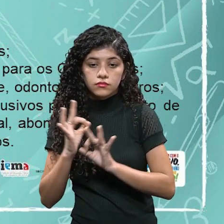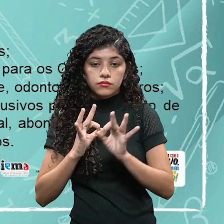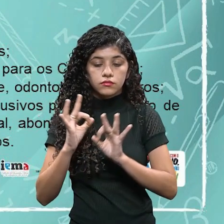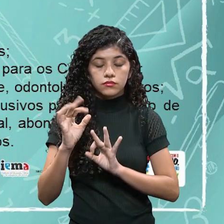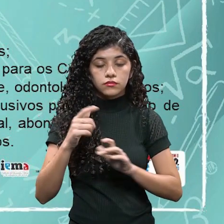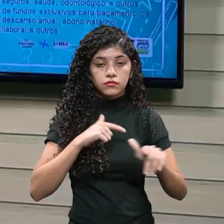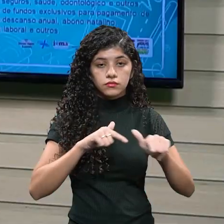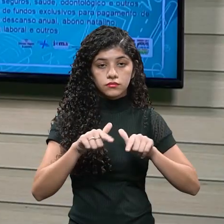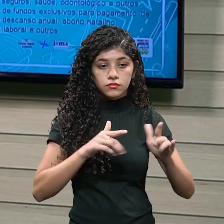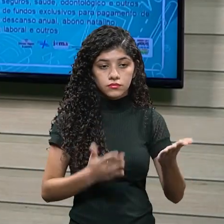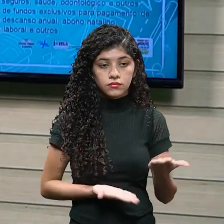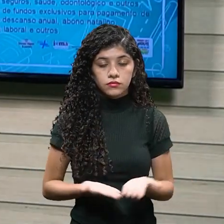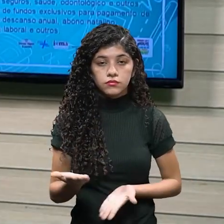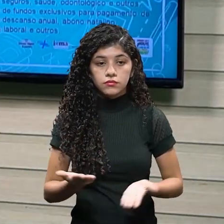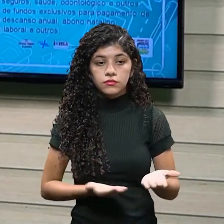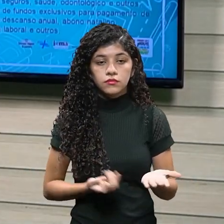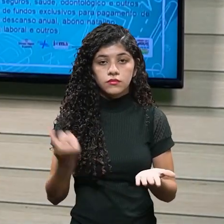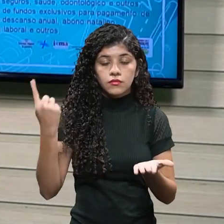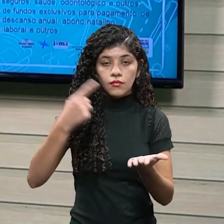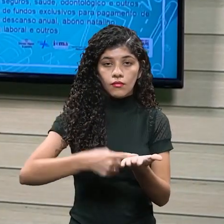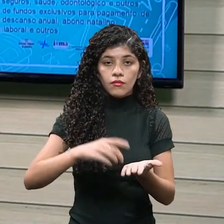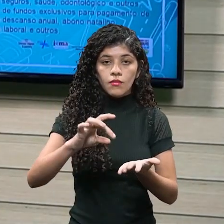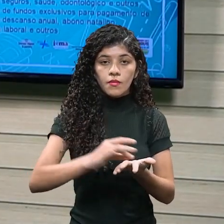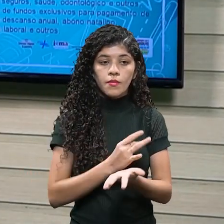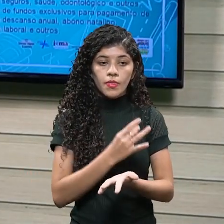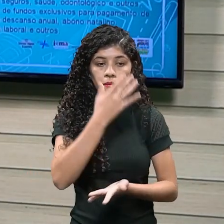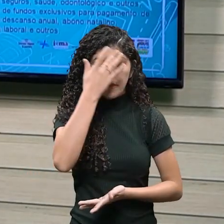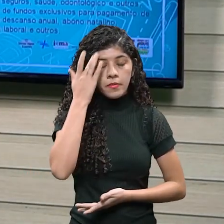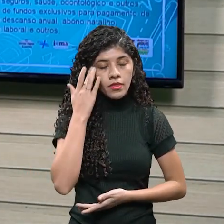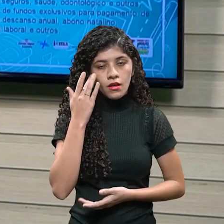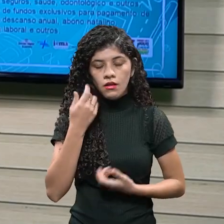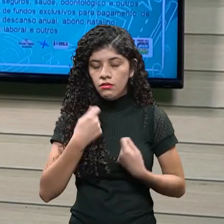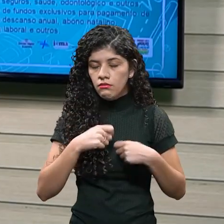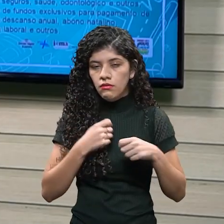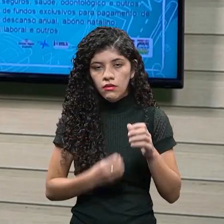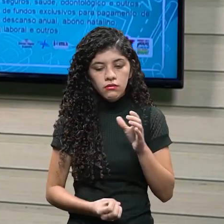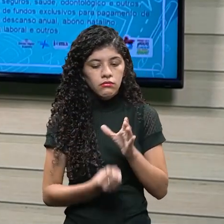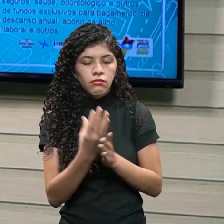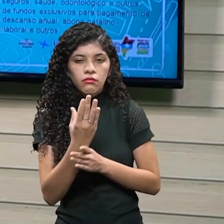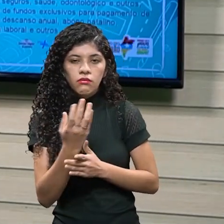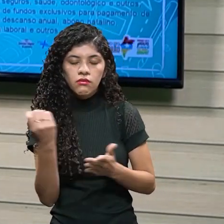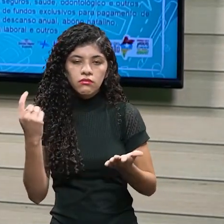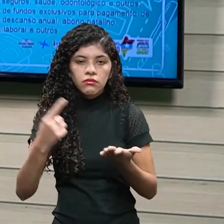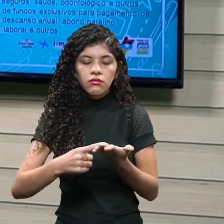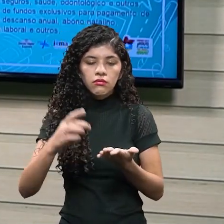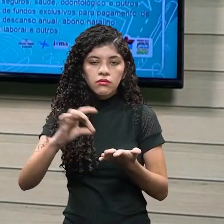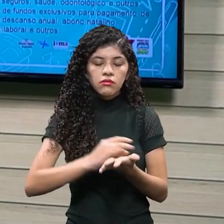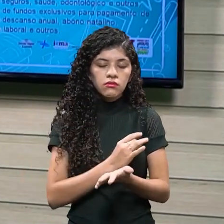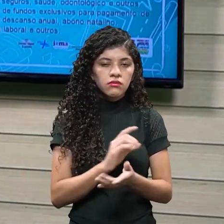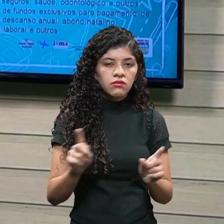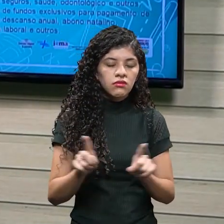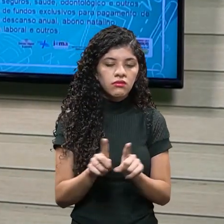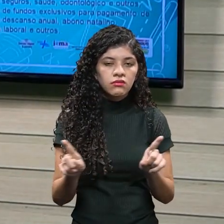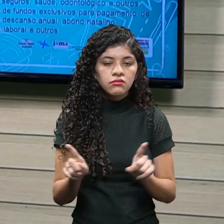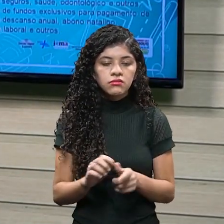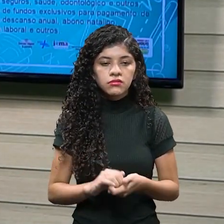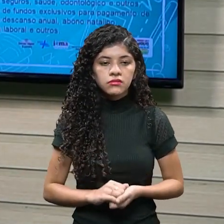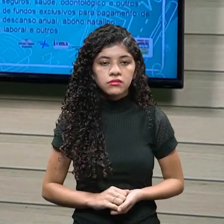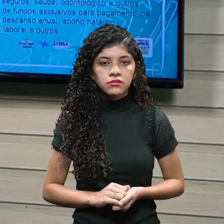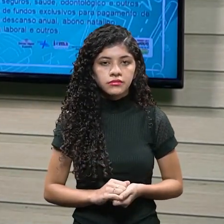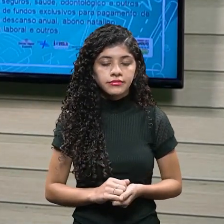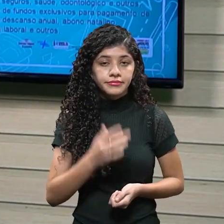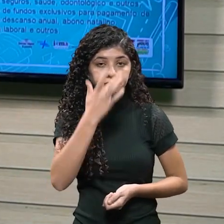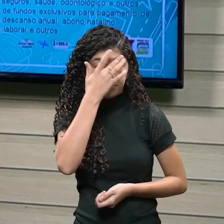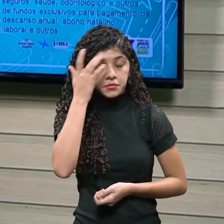de serviço. Então o cooperado ele não vai precisar elaborar contrato de trabalho para quando um tomador